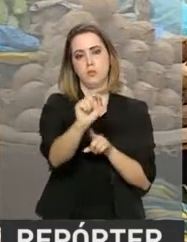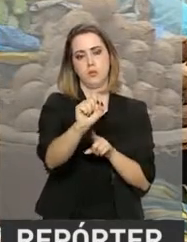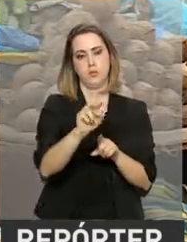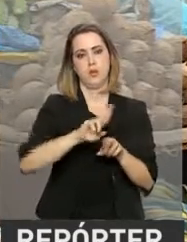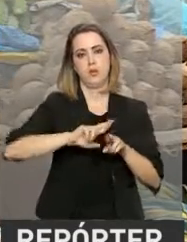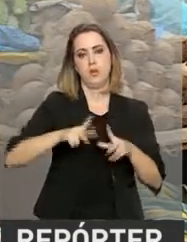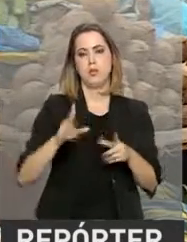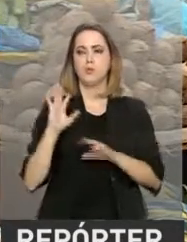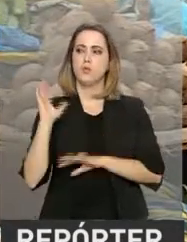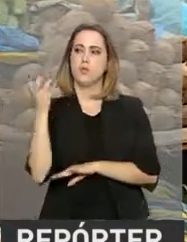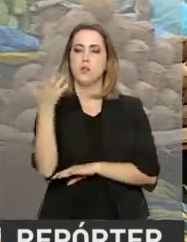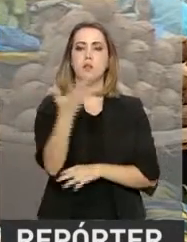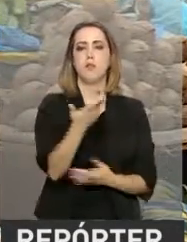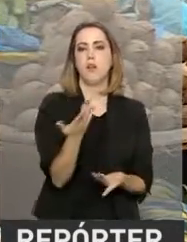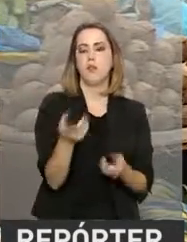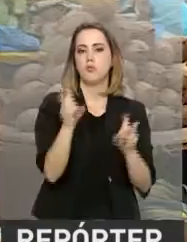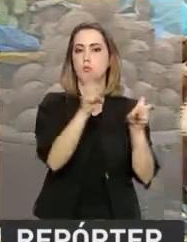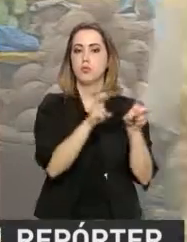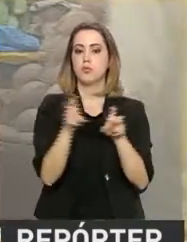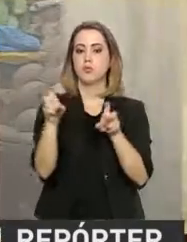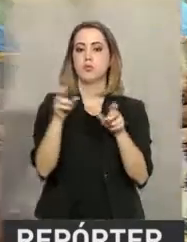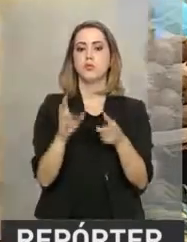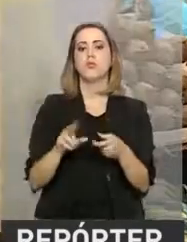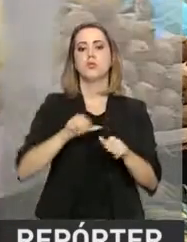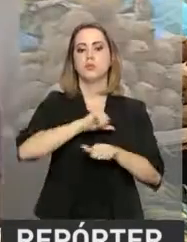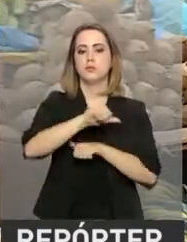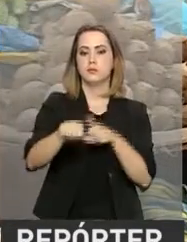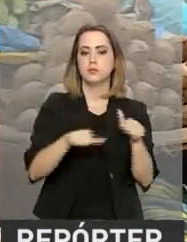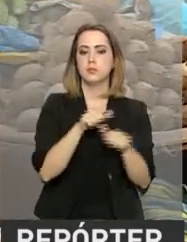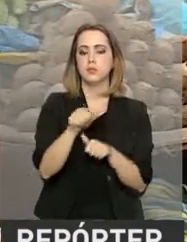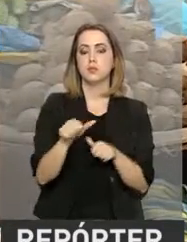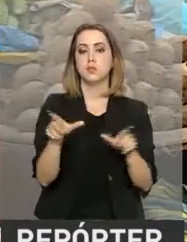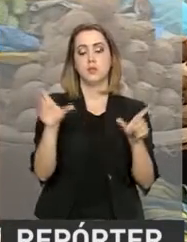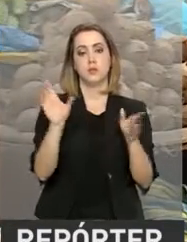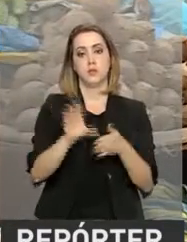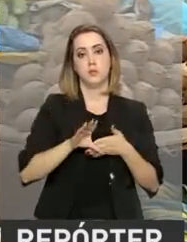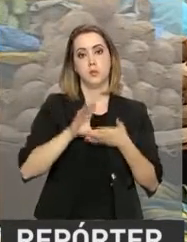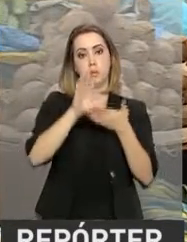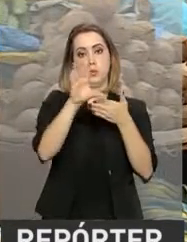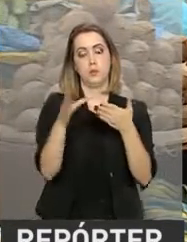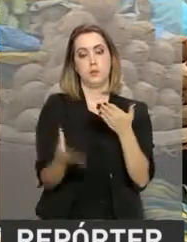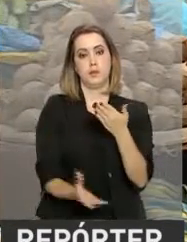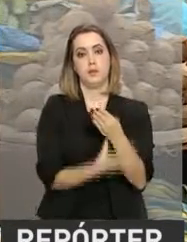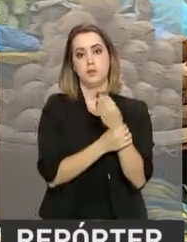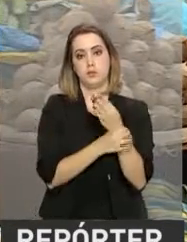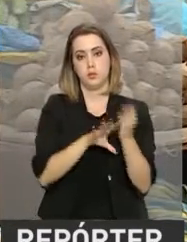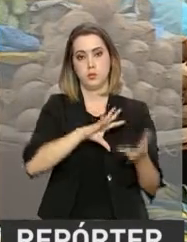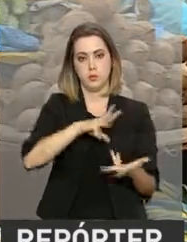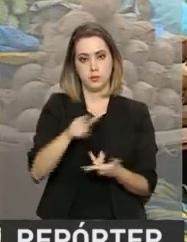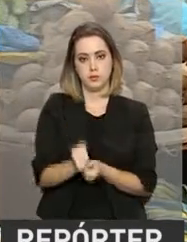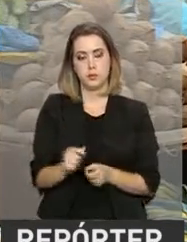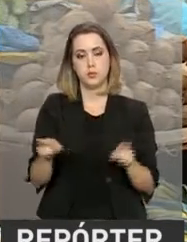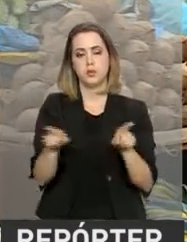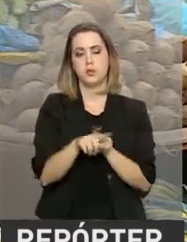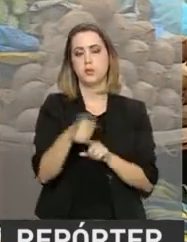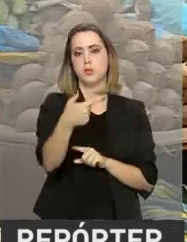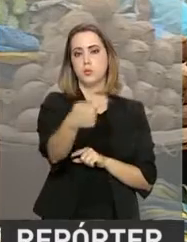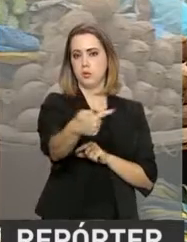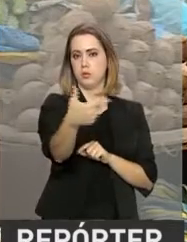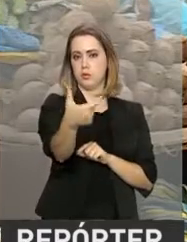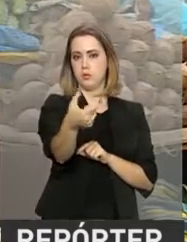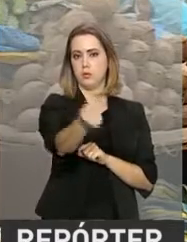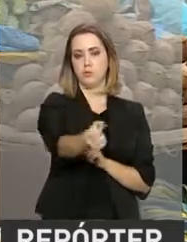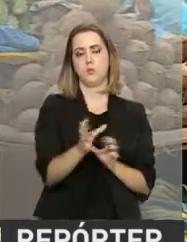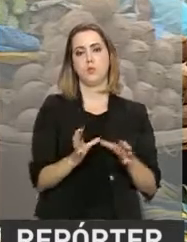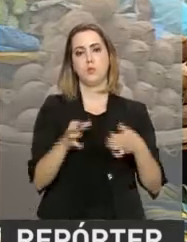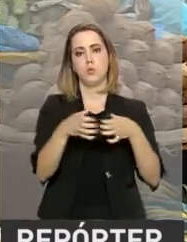mudanças climáticas, o G4, que trata de reforma do Conselho de Segurança, e também o G20, que reúne as maiores economias do